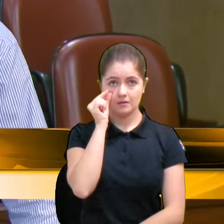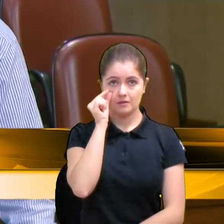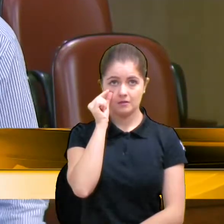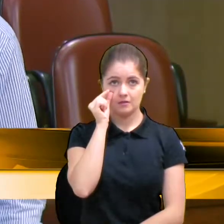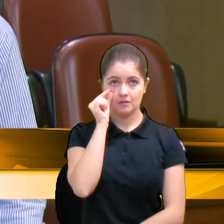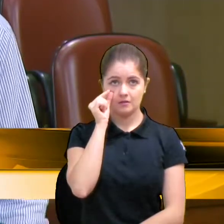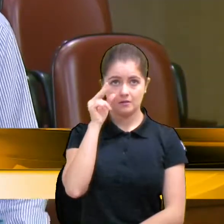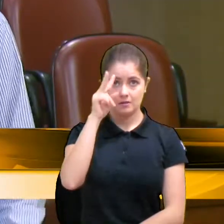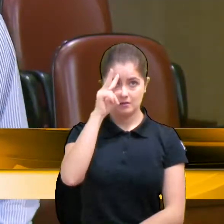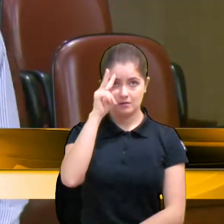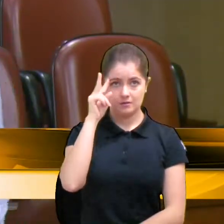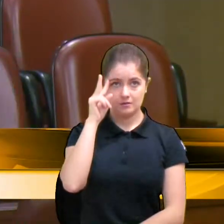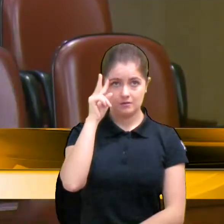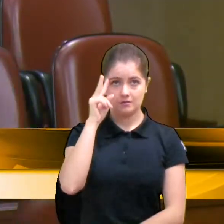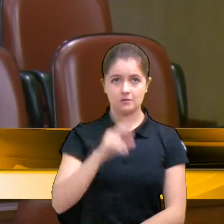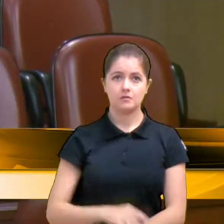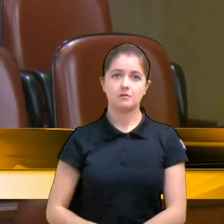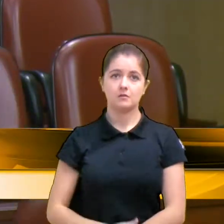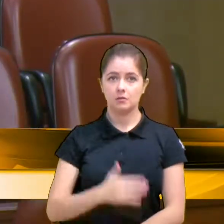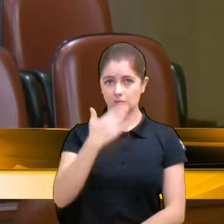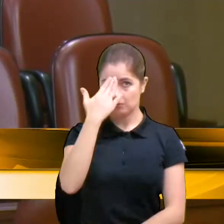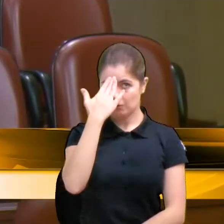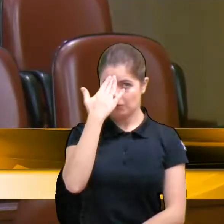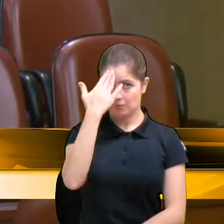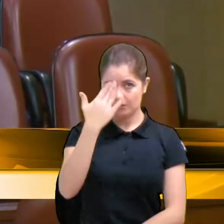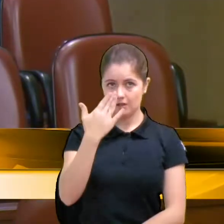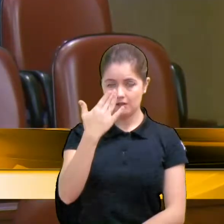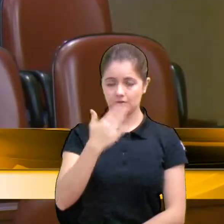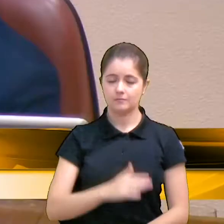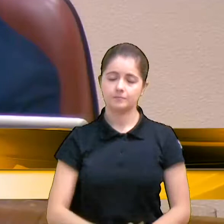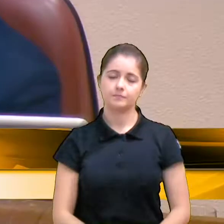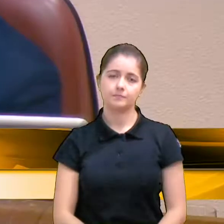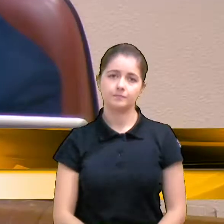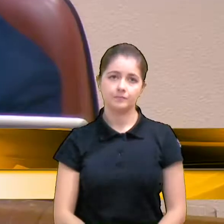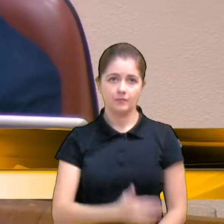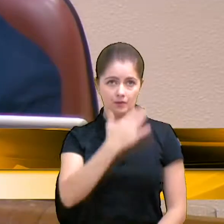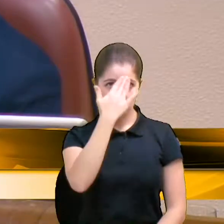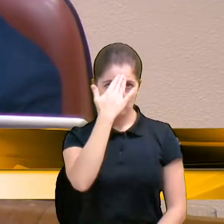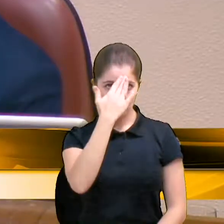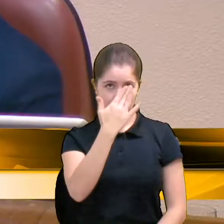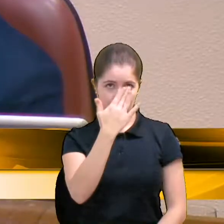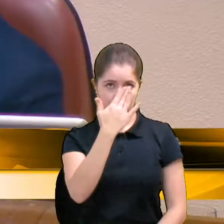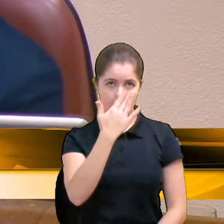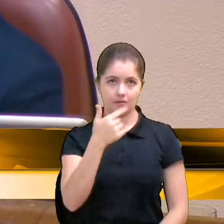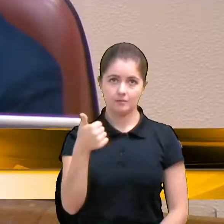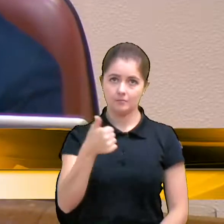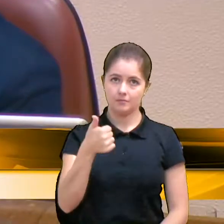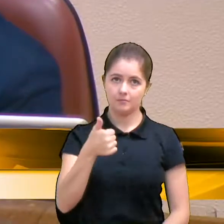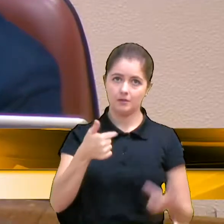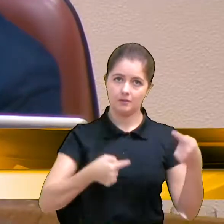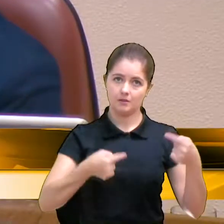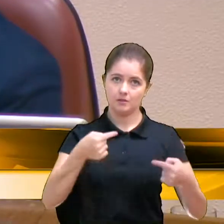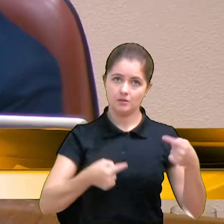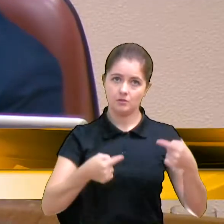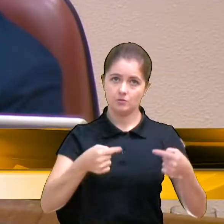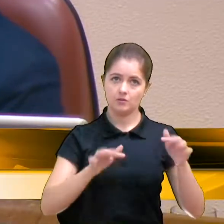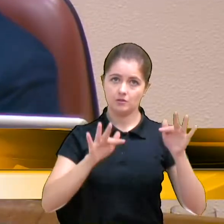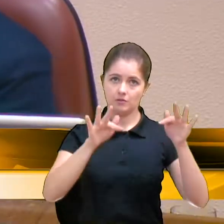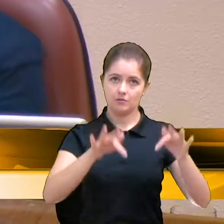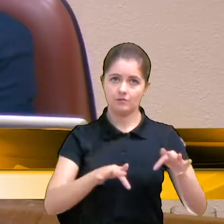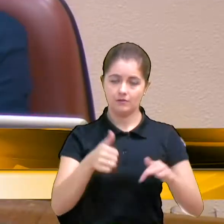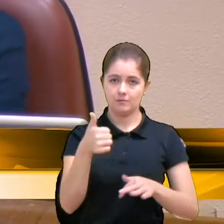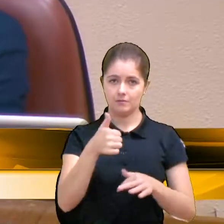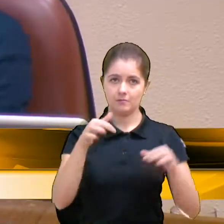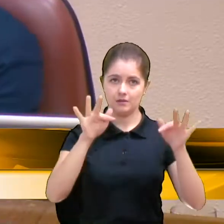e Velocino Ues. Obrigado, esse é o relato. Muito obrigado, vereador Cassina. Está em primeira discussão. Encerrada a primeira